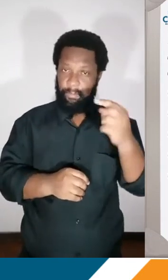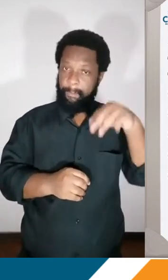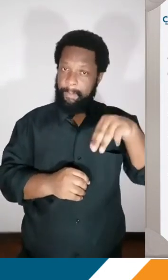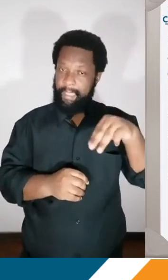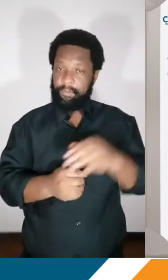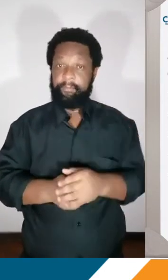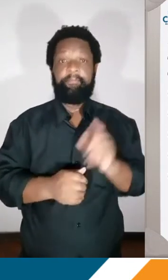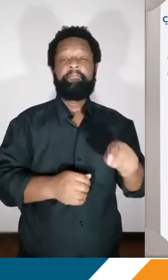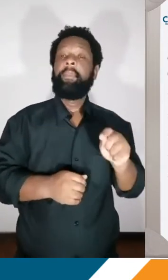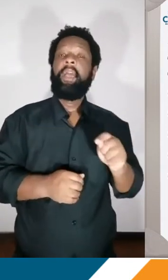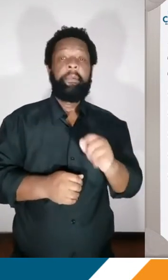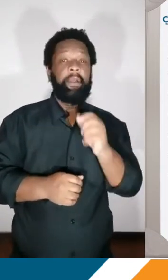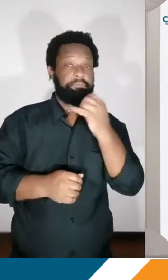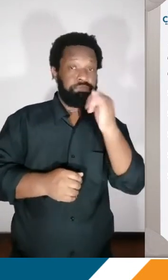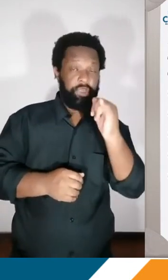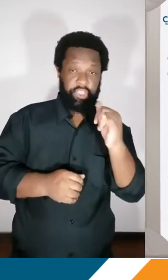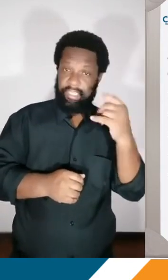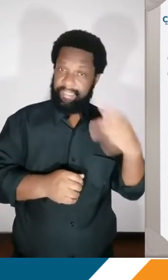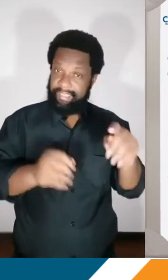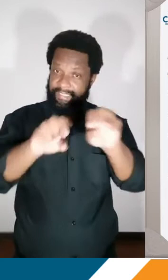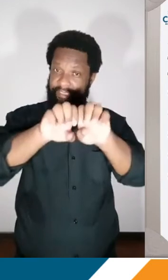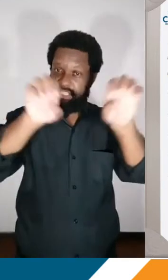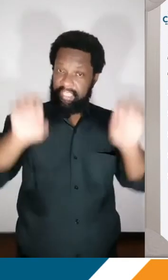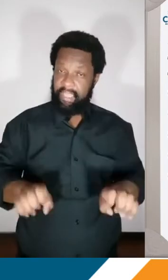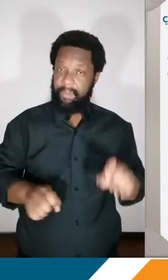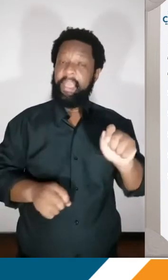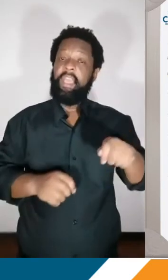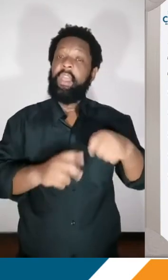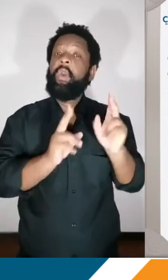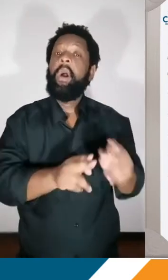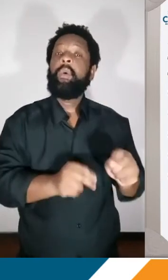energia potencial elástica desse sistema vai ser